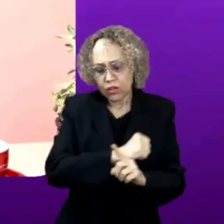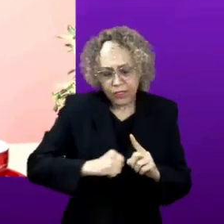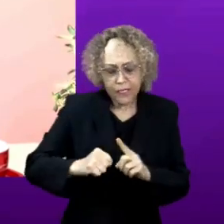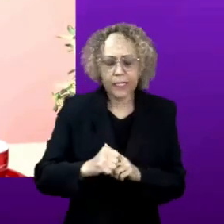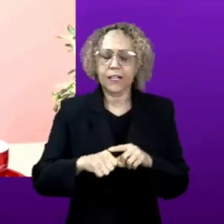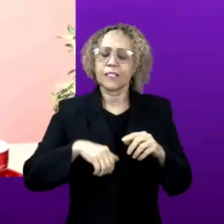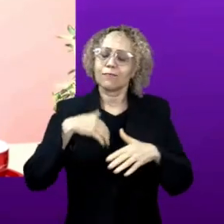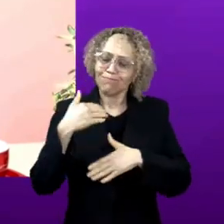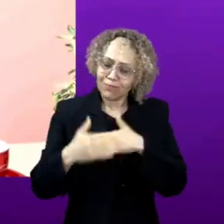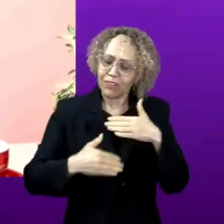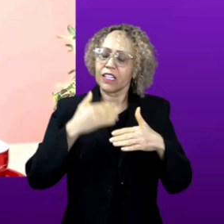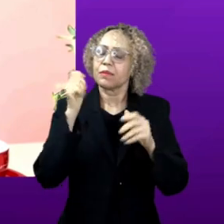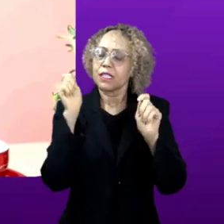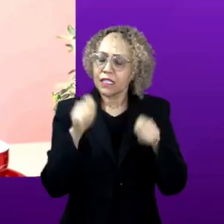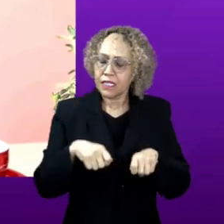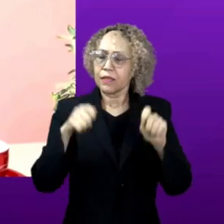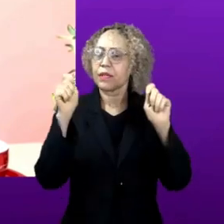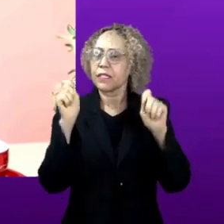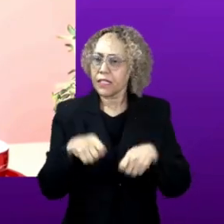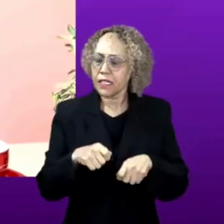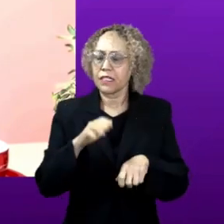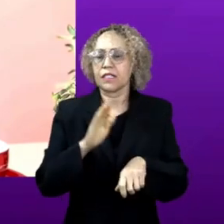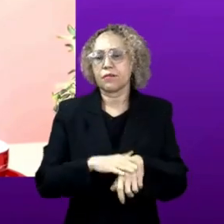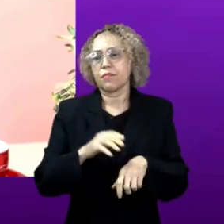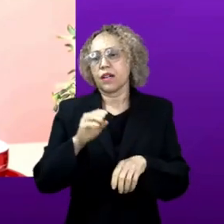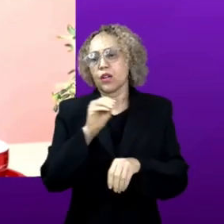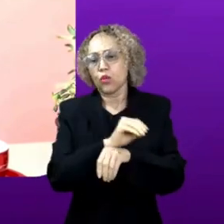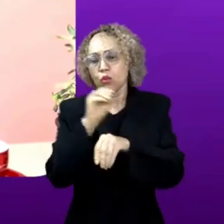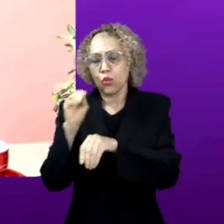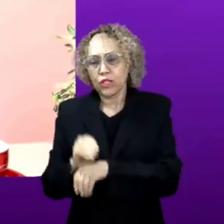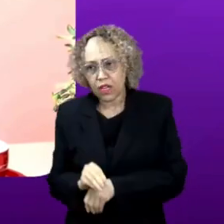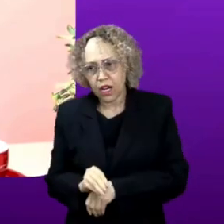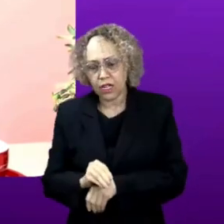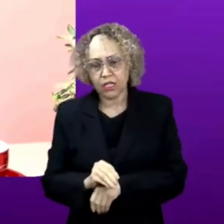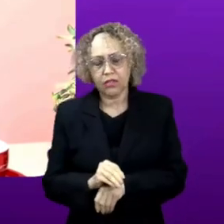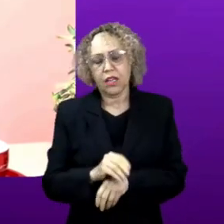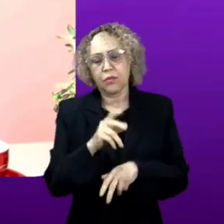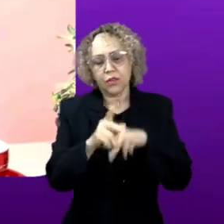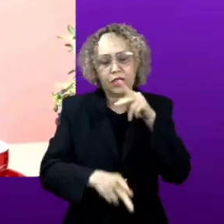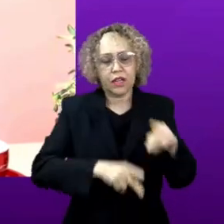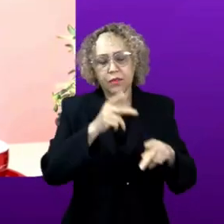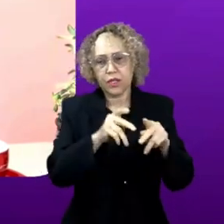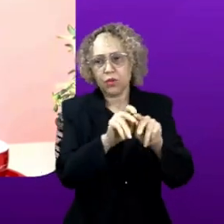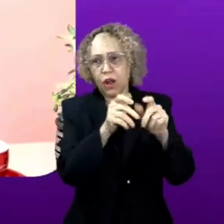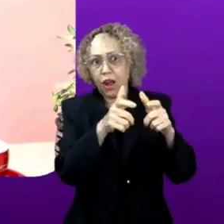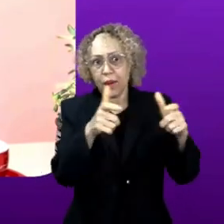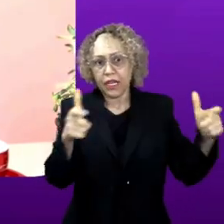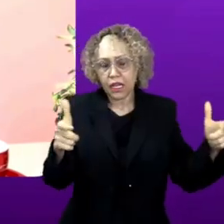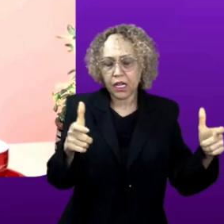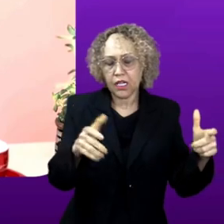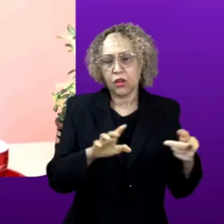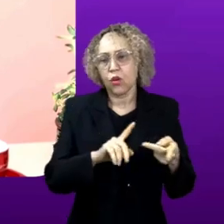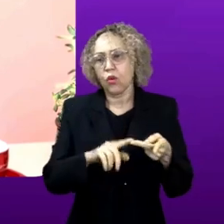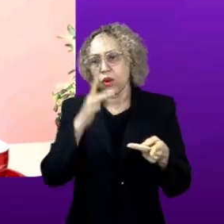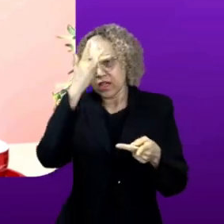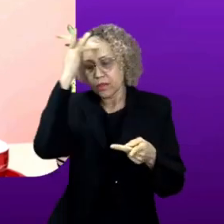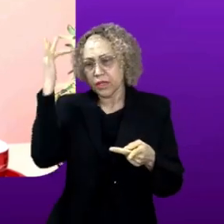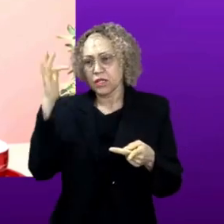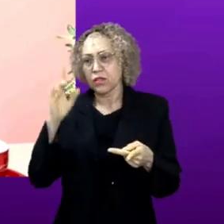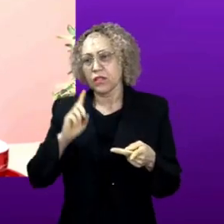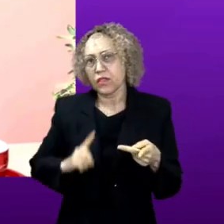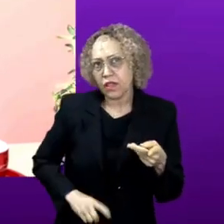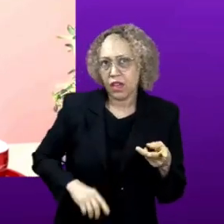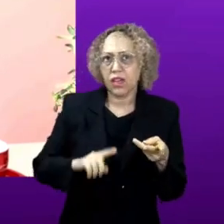cuidado, seja pelo envelhecimento da população ou pelas questões das pessoas com deficiência, algum tipo de